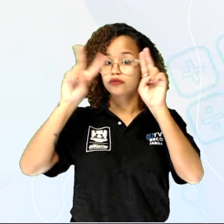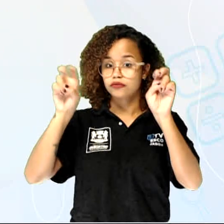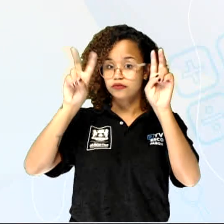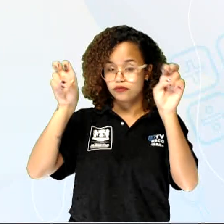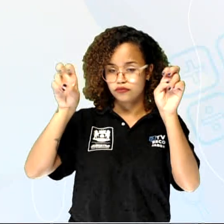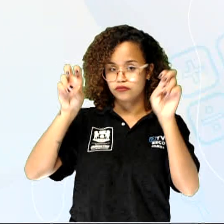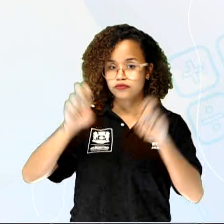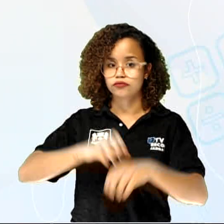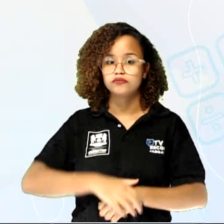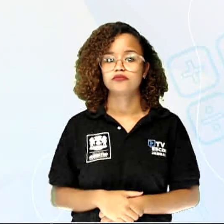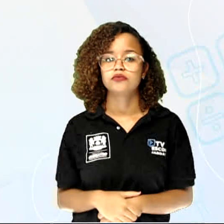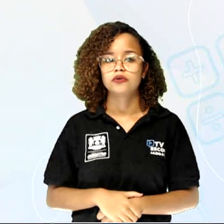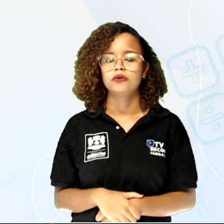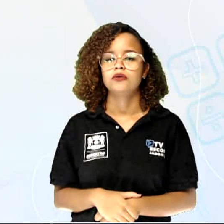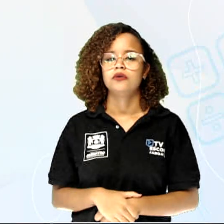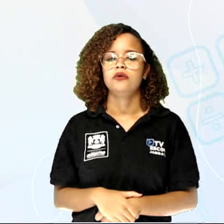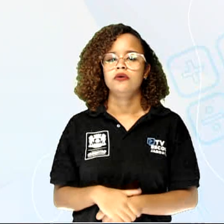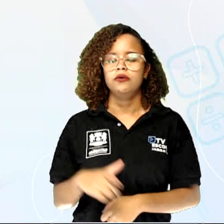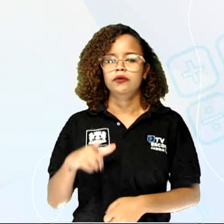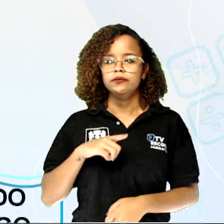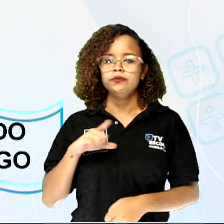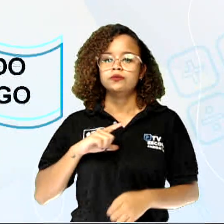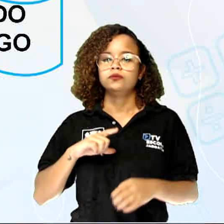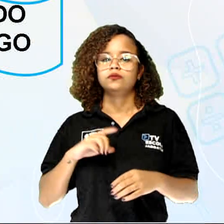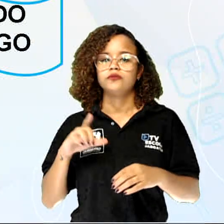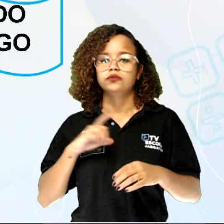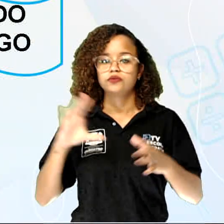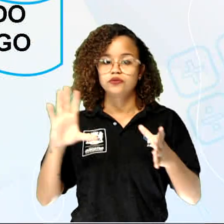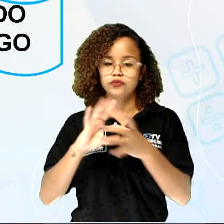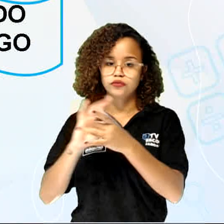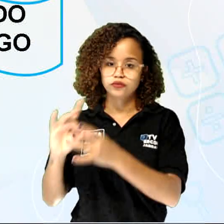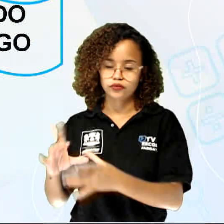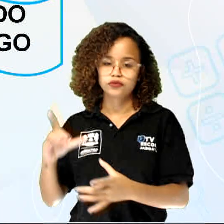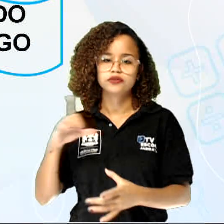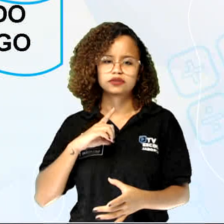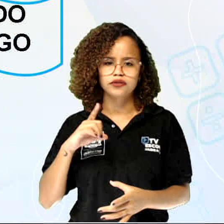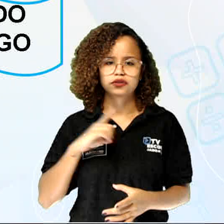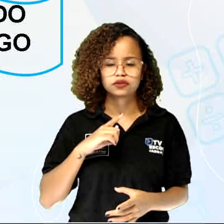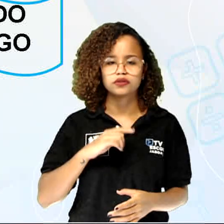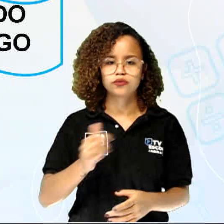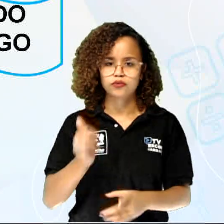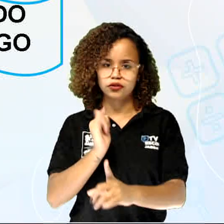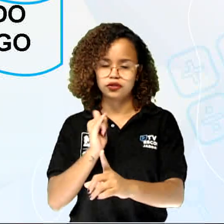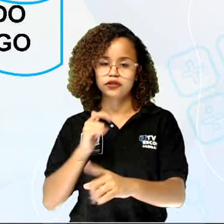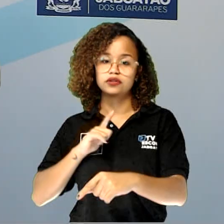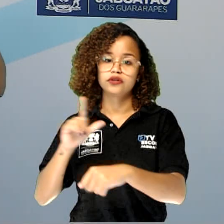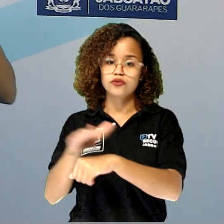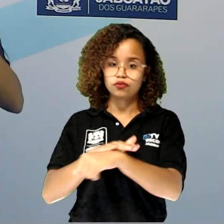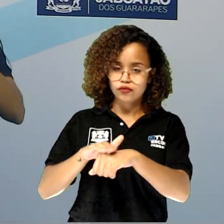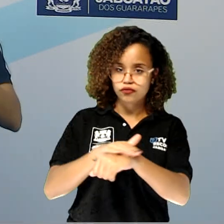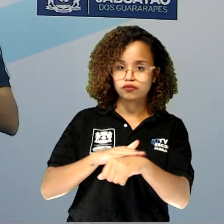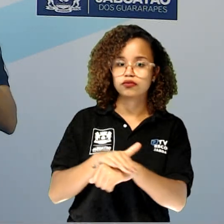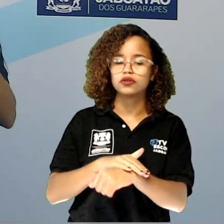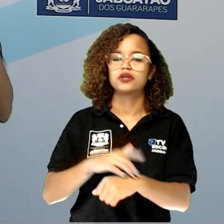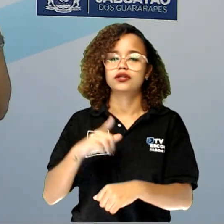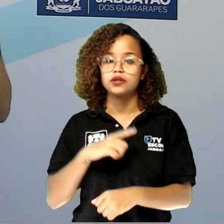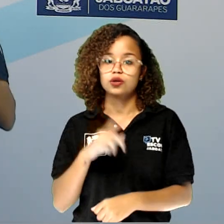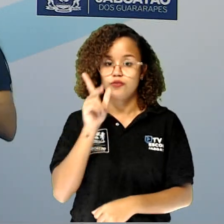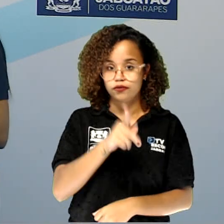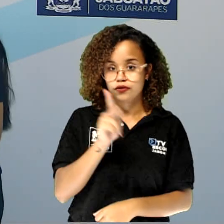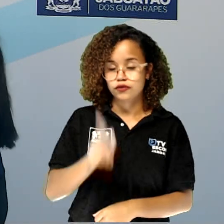piada. Todo o contexto, né, que a gente vai trazer um enredo em forma de diálogo. É a conversa entre a professora